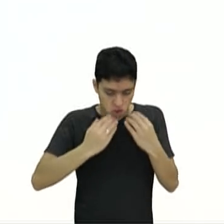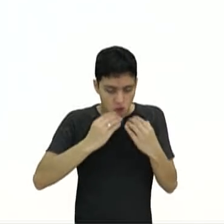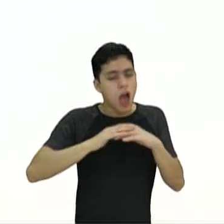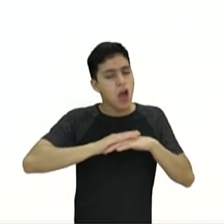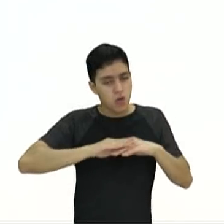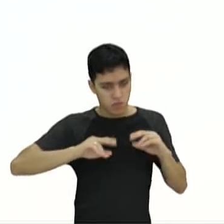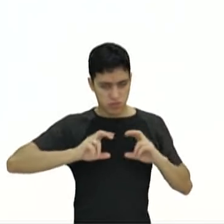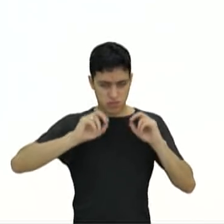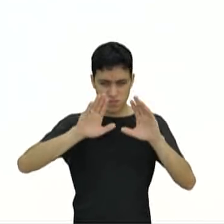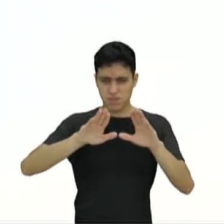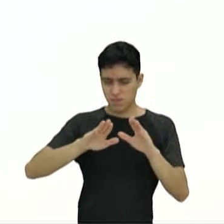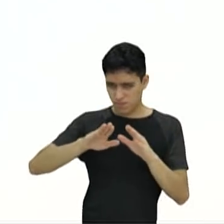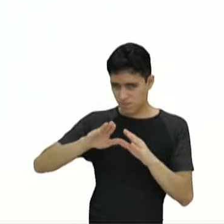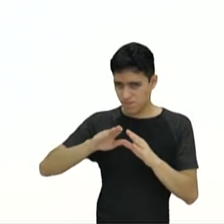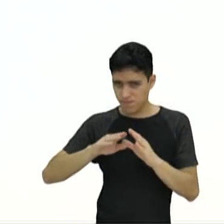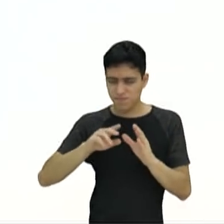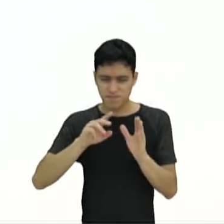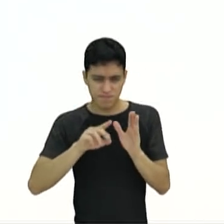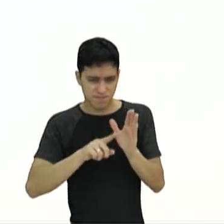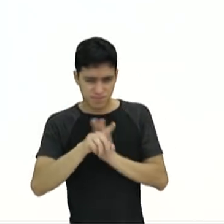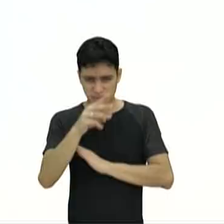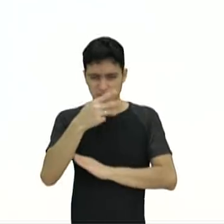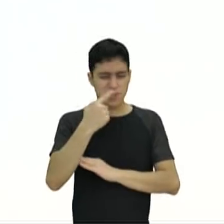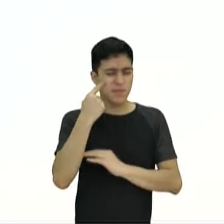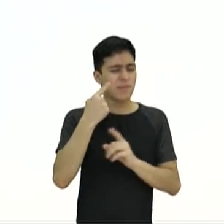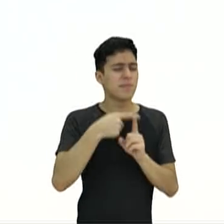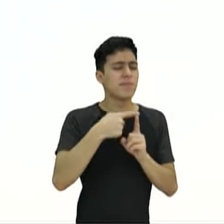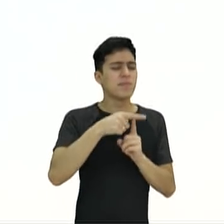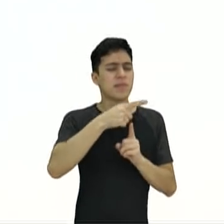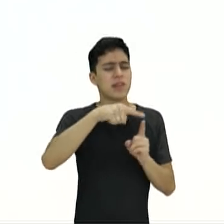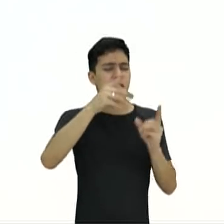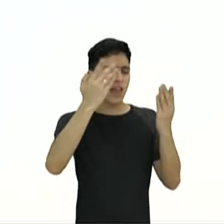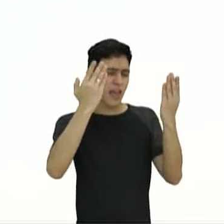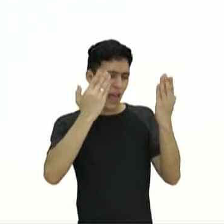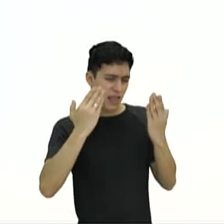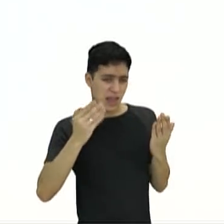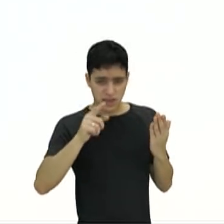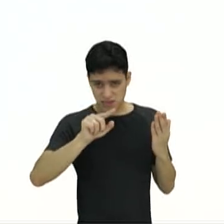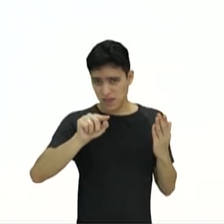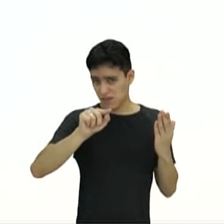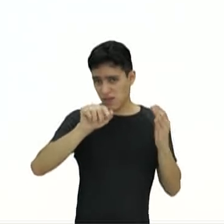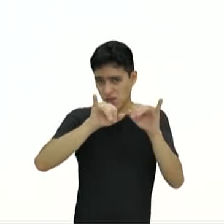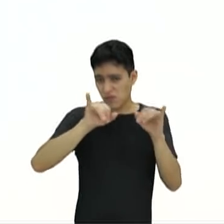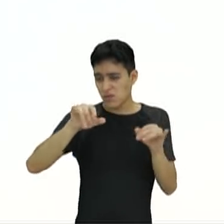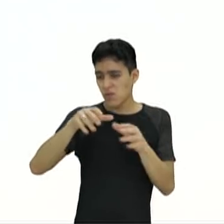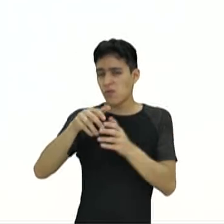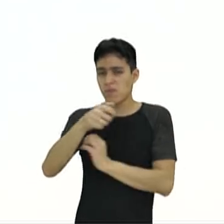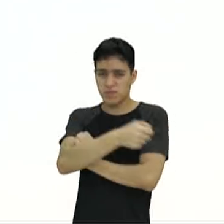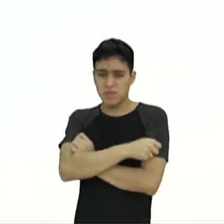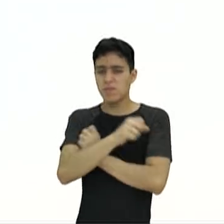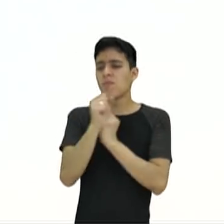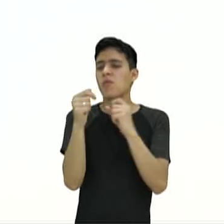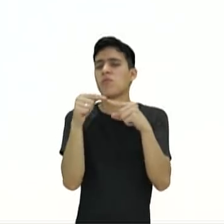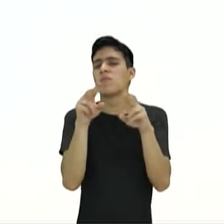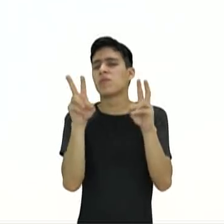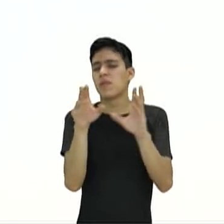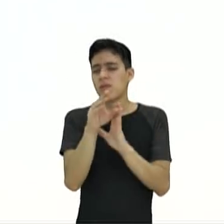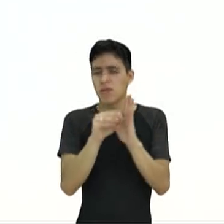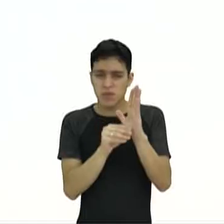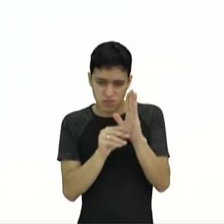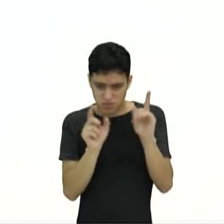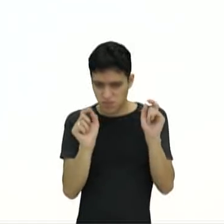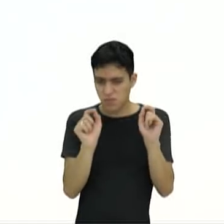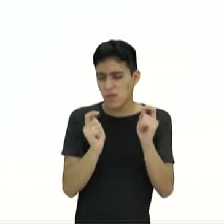número 3 quer saber: por que essa notícia analisada pelos alunos do Colégio de Ourinhos pode se enquadrar como